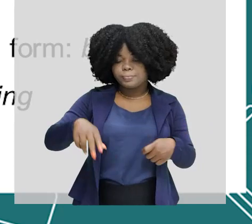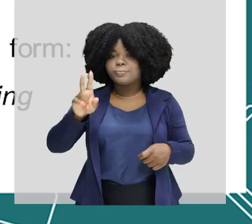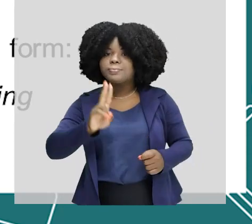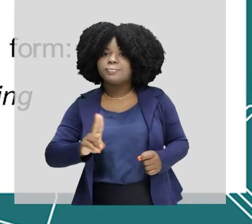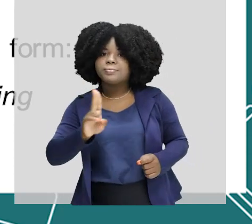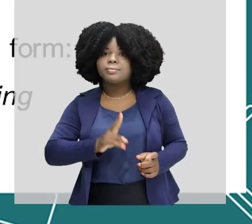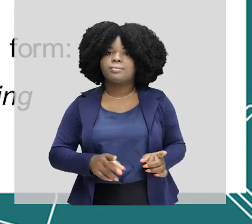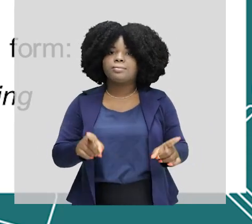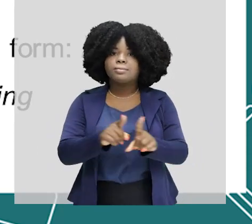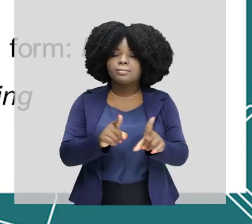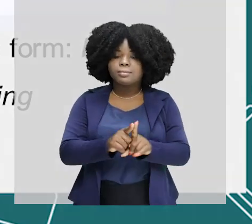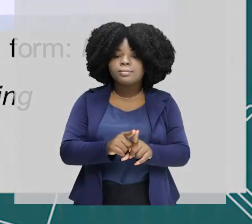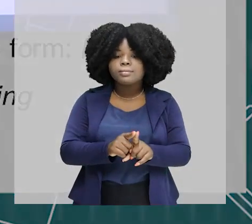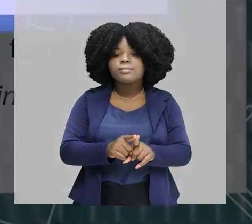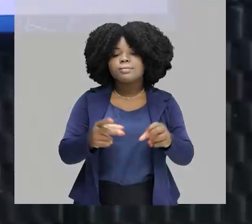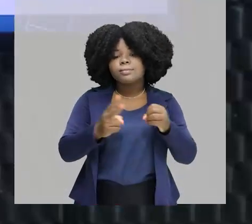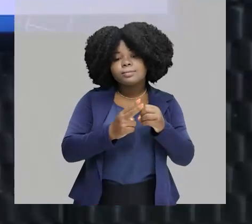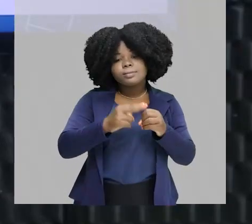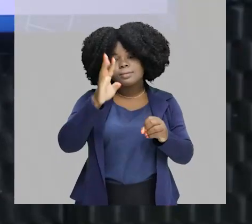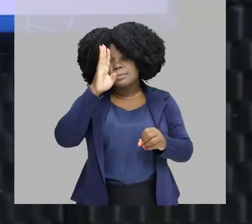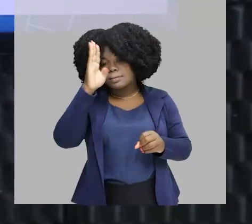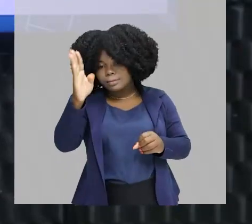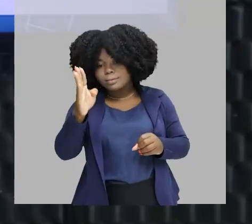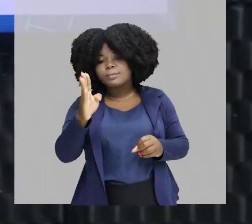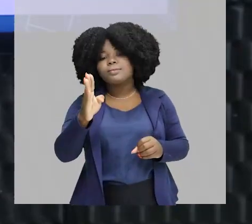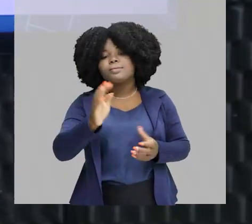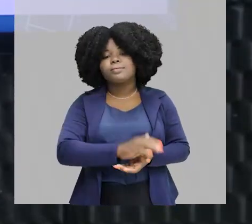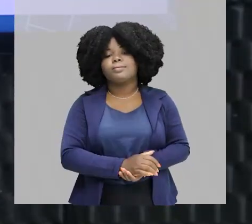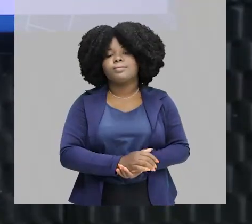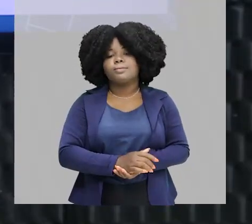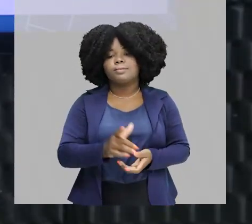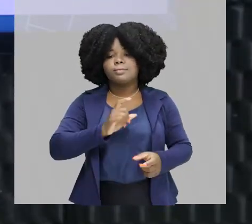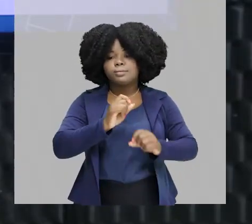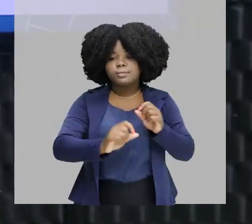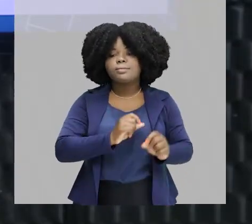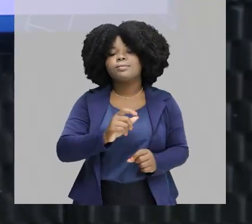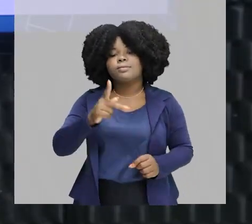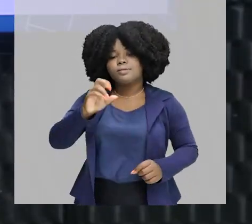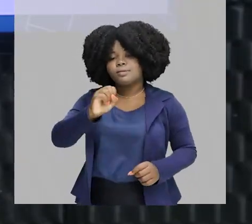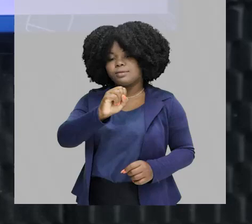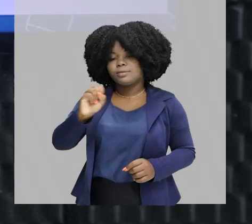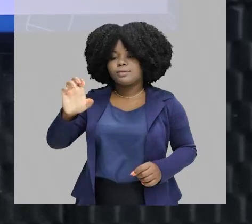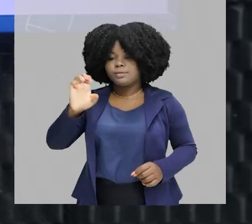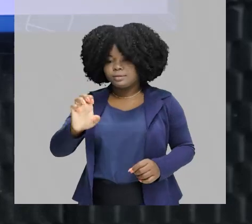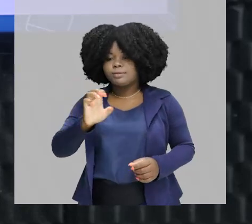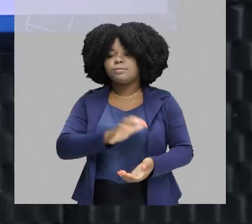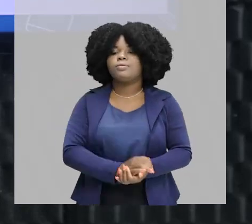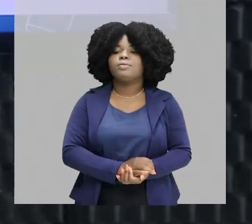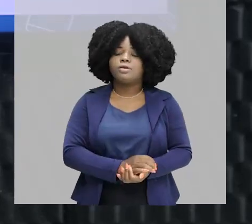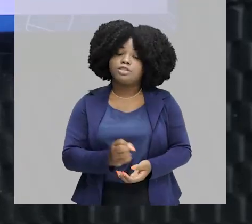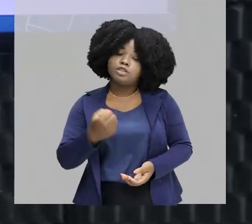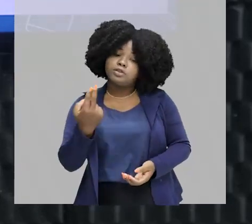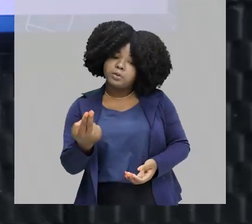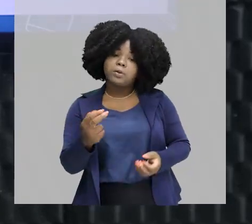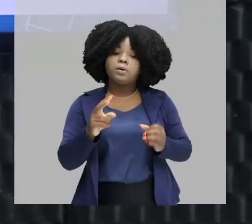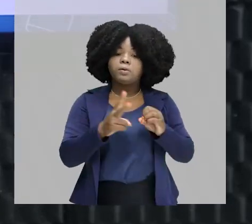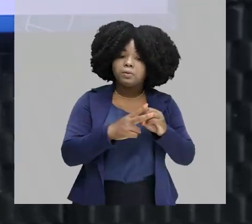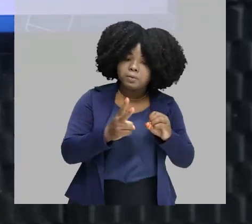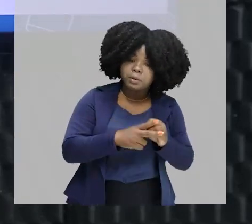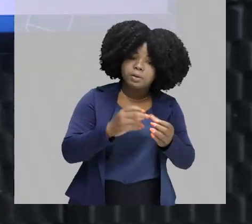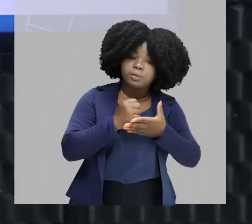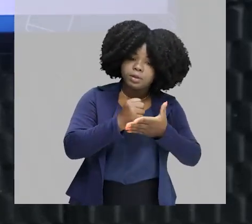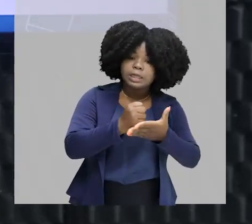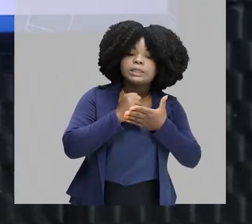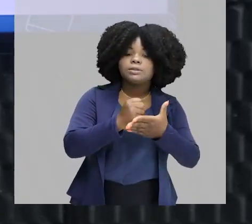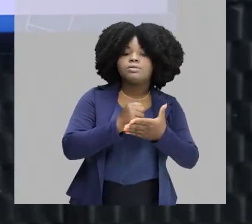usado tanto como verbo principal numa frase para expressar posse, ou ele é usado como verbo auxiliar para construir os tempos perfeitos.